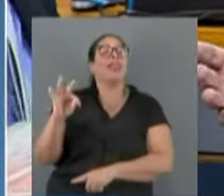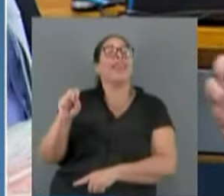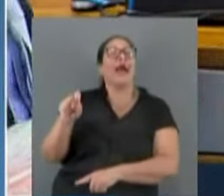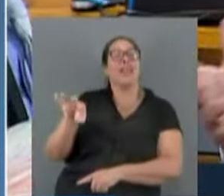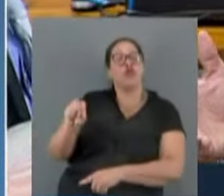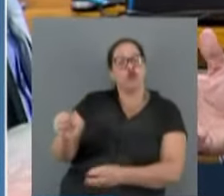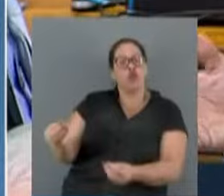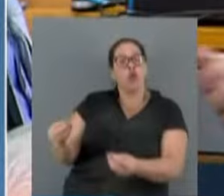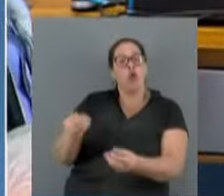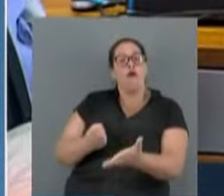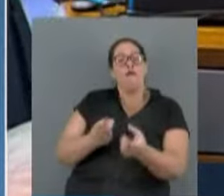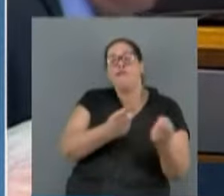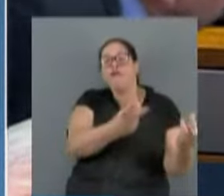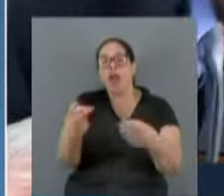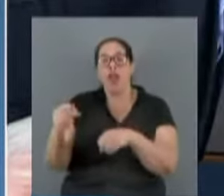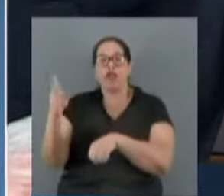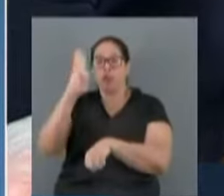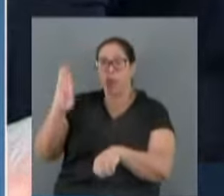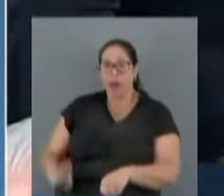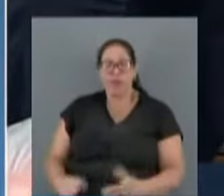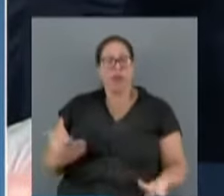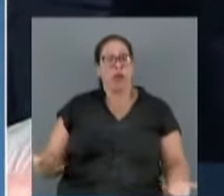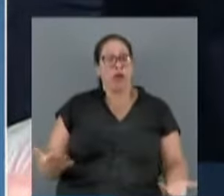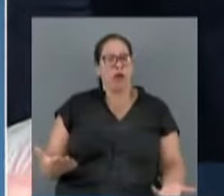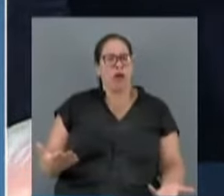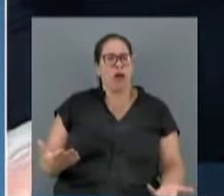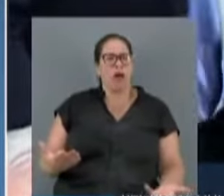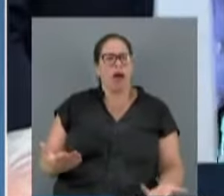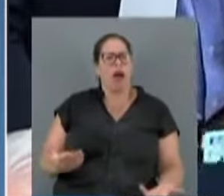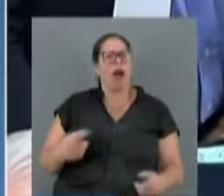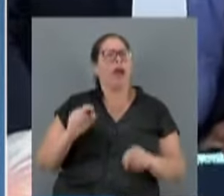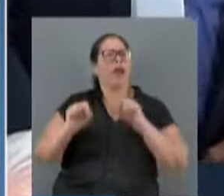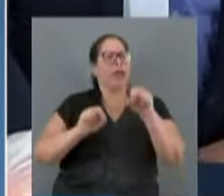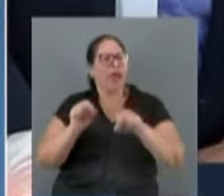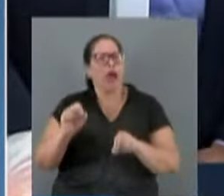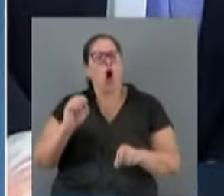estabelecer essa separação. O Dino político, foi governador do Maranhão, do Dino.